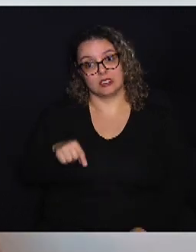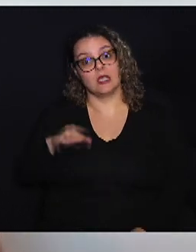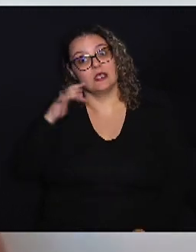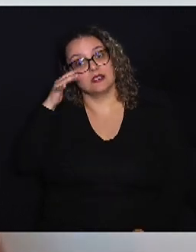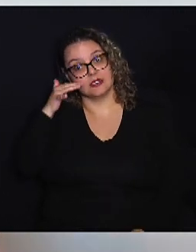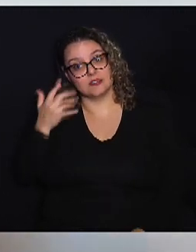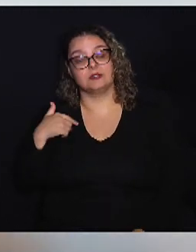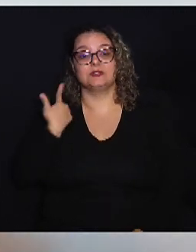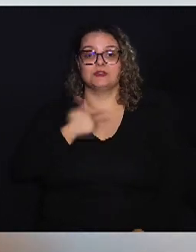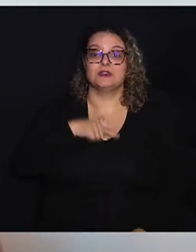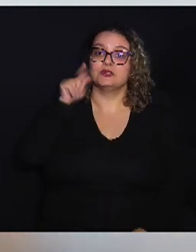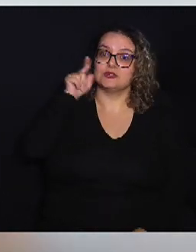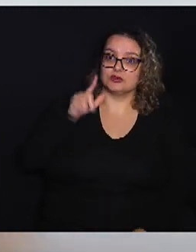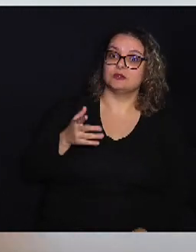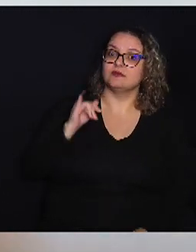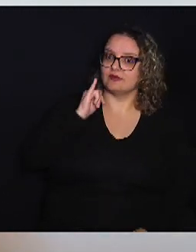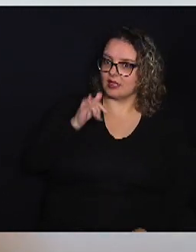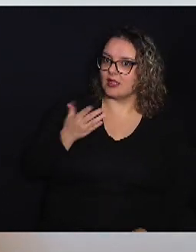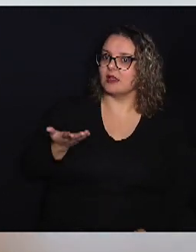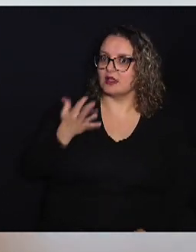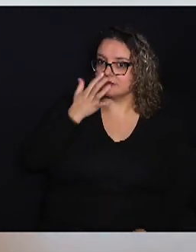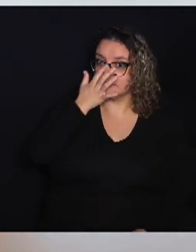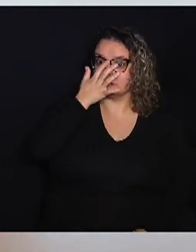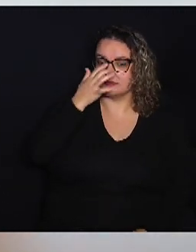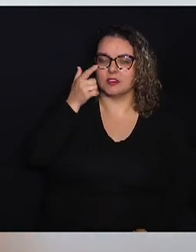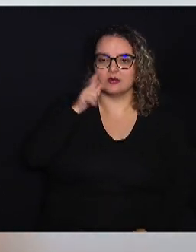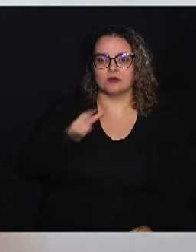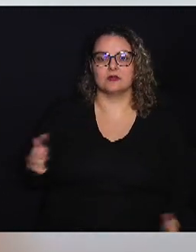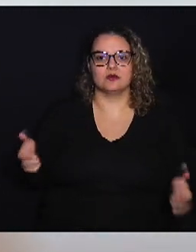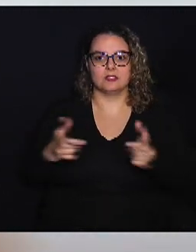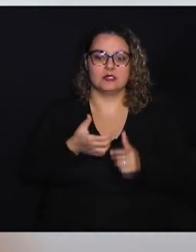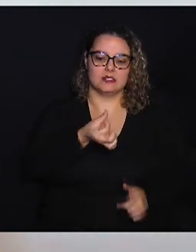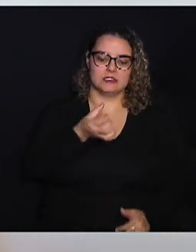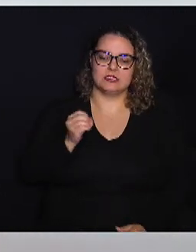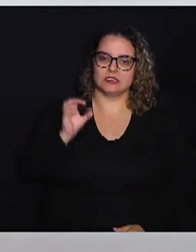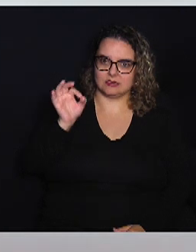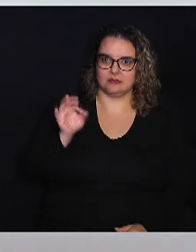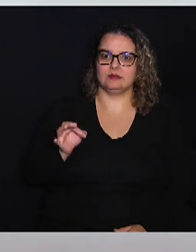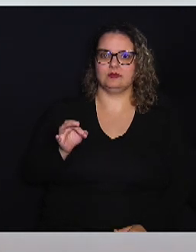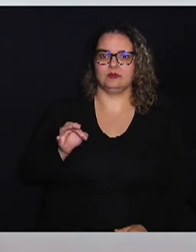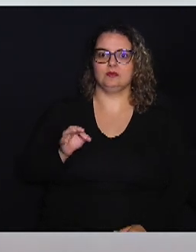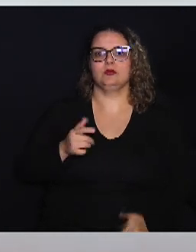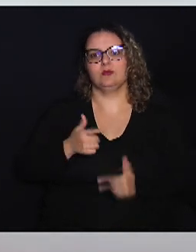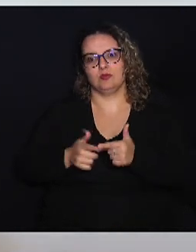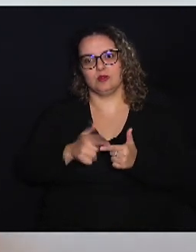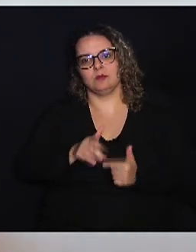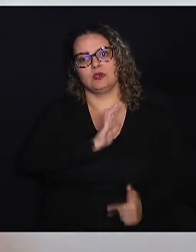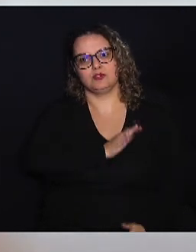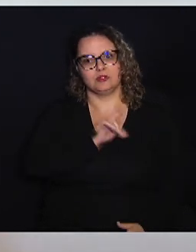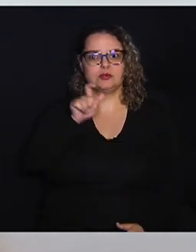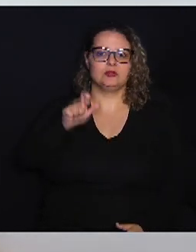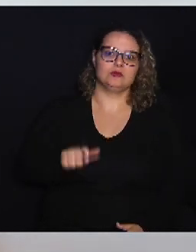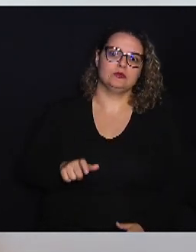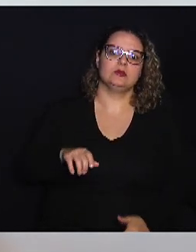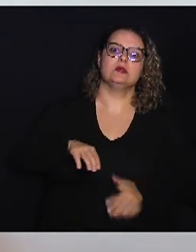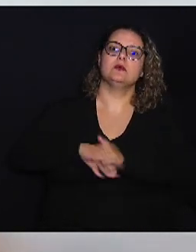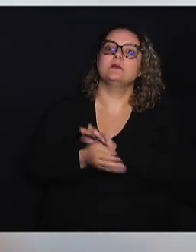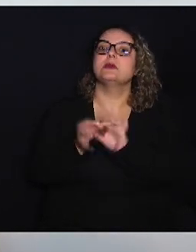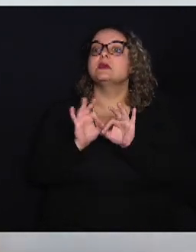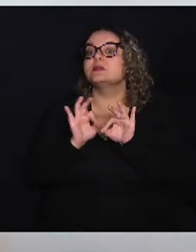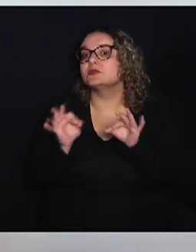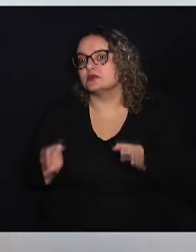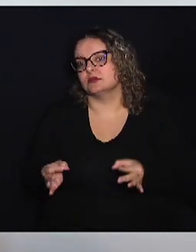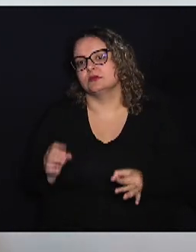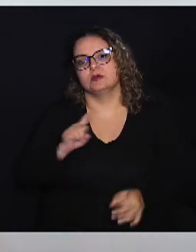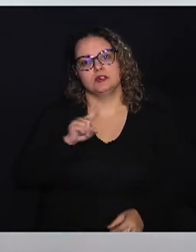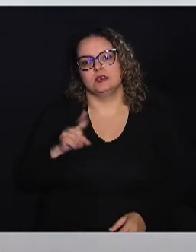a gente já consegue, vou te dizer, a gente já consegue reduzir cerca de 60% o risco cardiovascular de uma pessoa, trazendo hábitos simples e que não